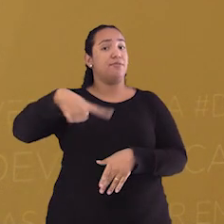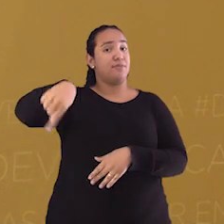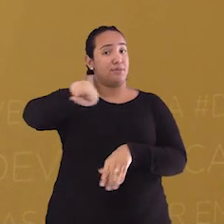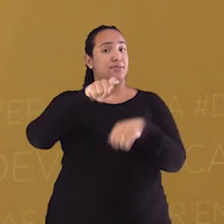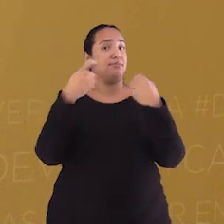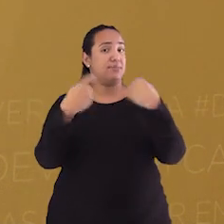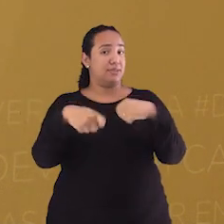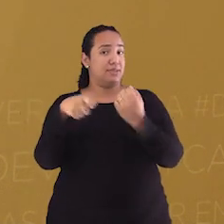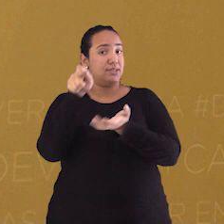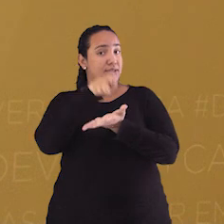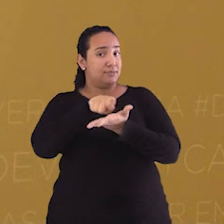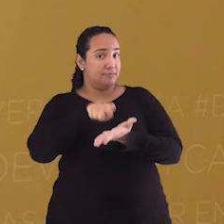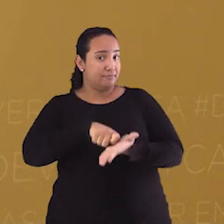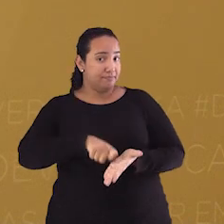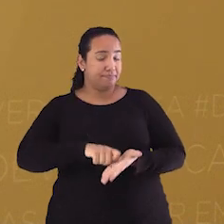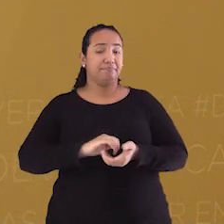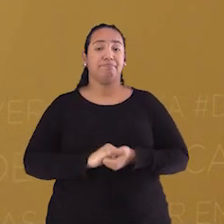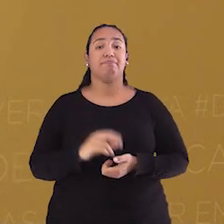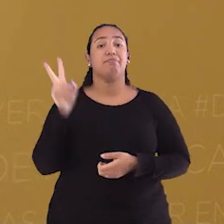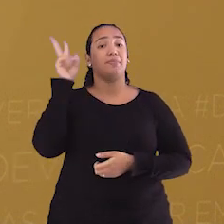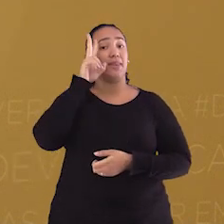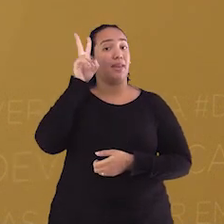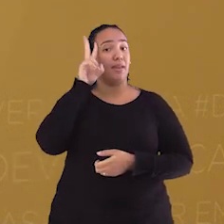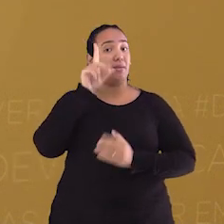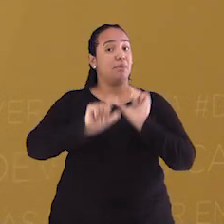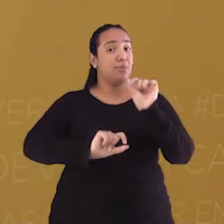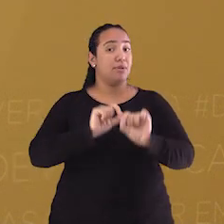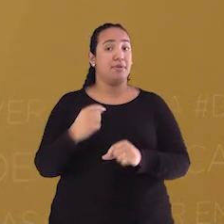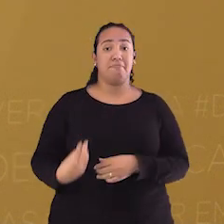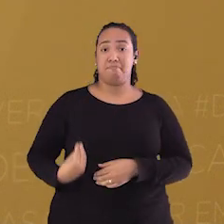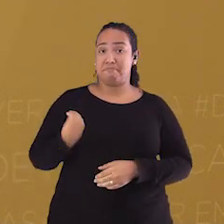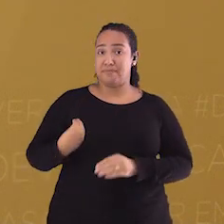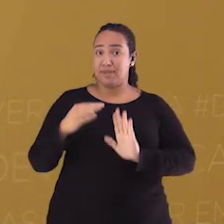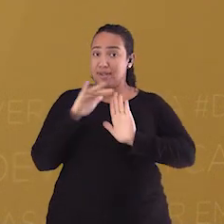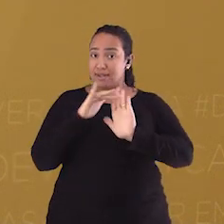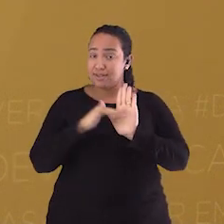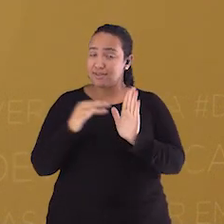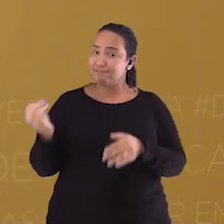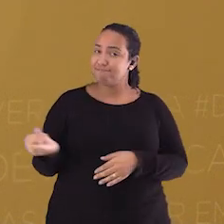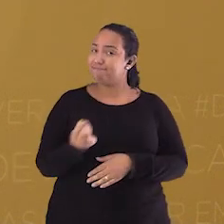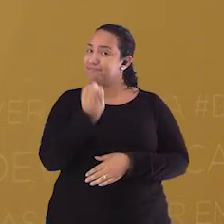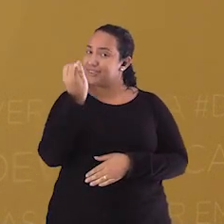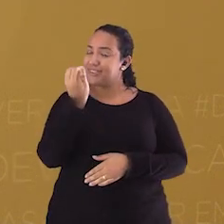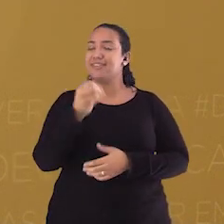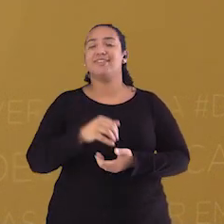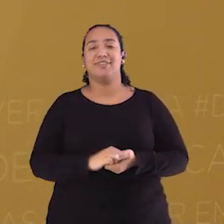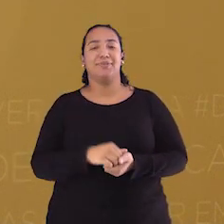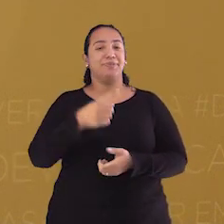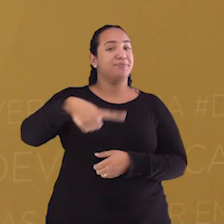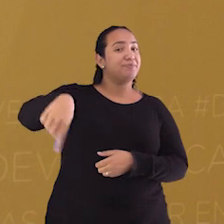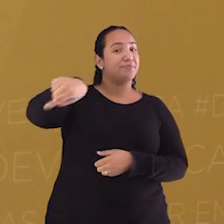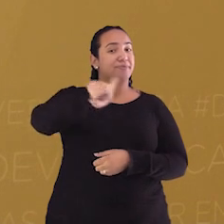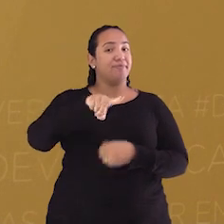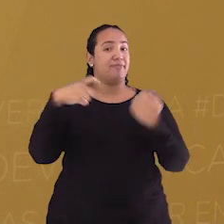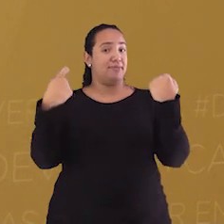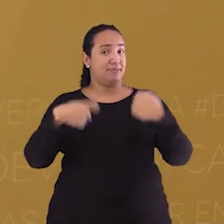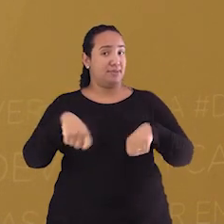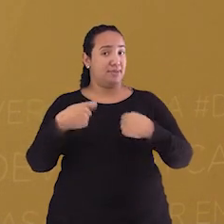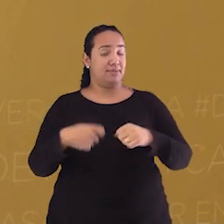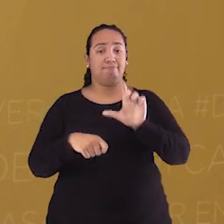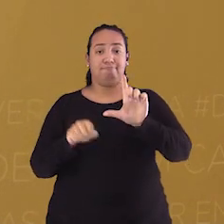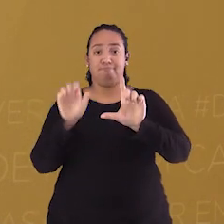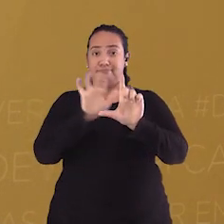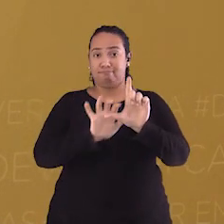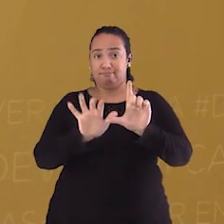anotar. Lembre-se que a sua presença nessa aula é muito importante. Basta você apontar o seu